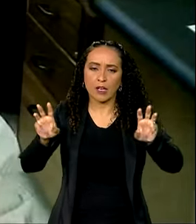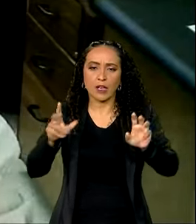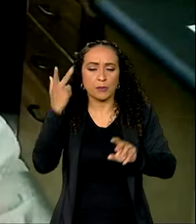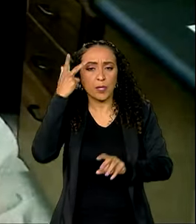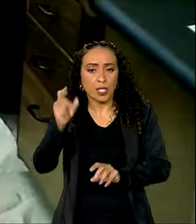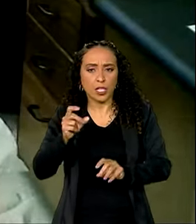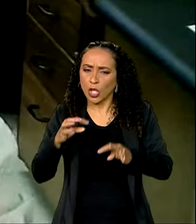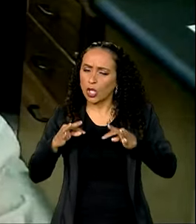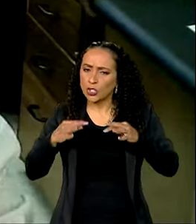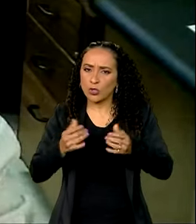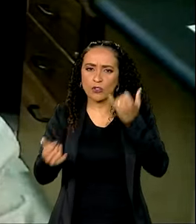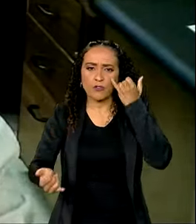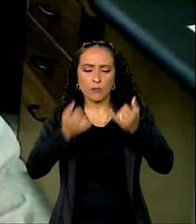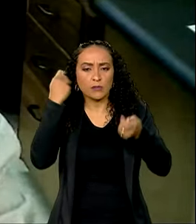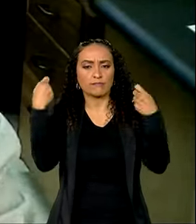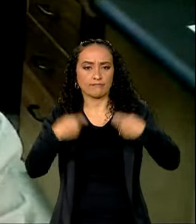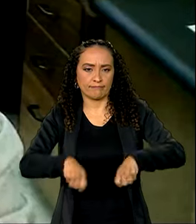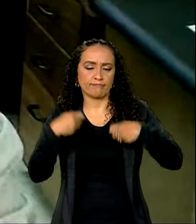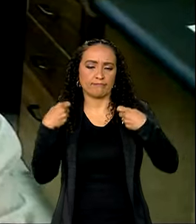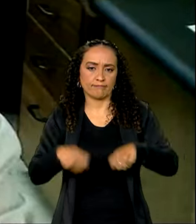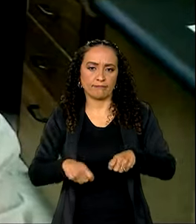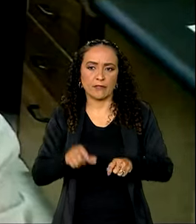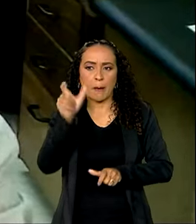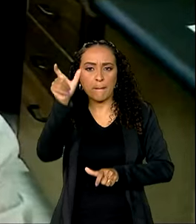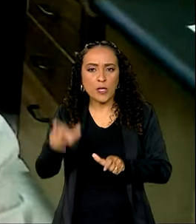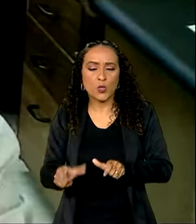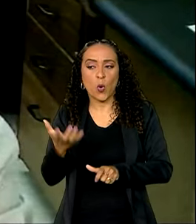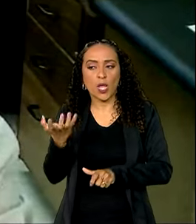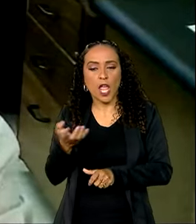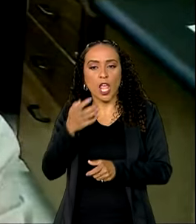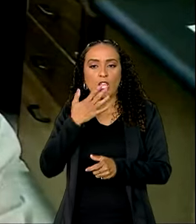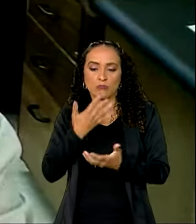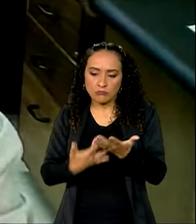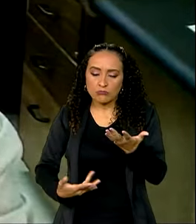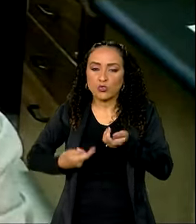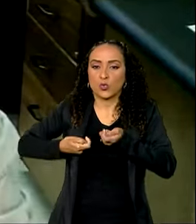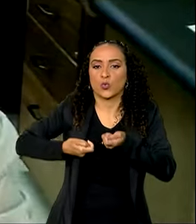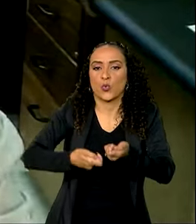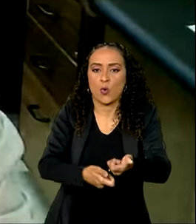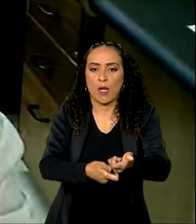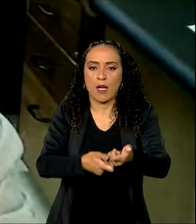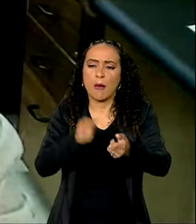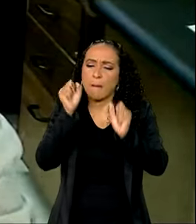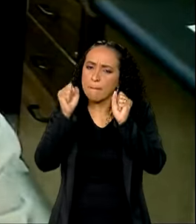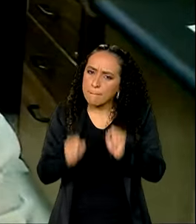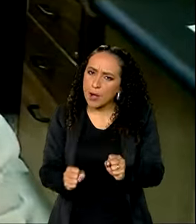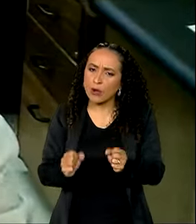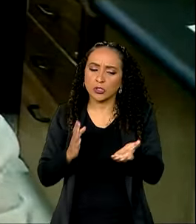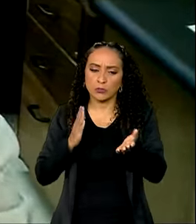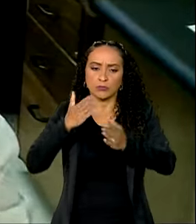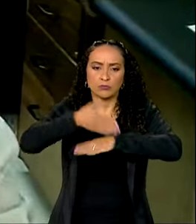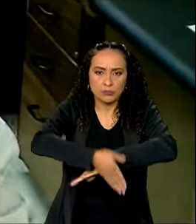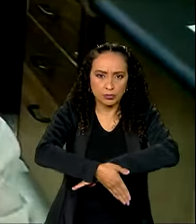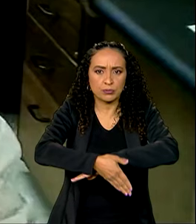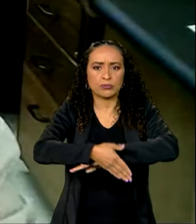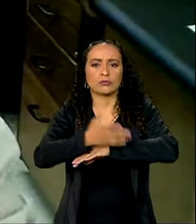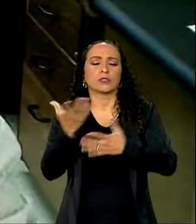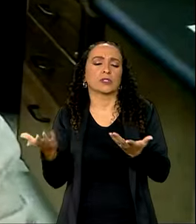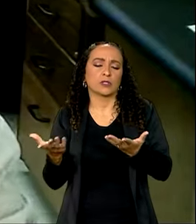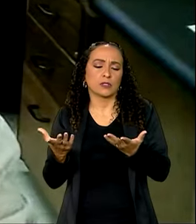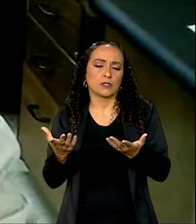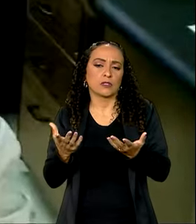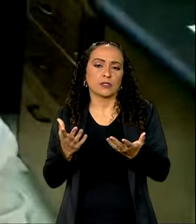todas as informações necessárias para a pessoa que queira doar sangue, que ela possa entrar numa dessas